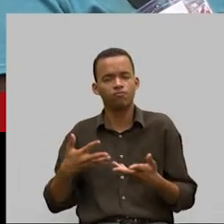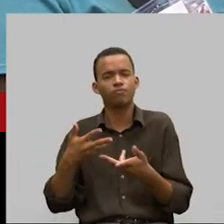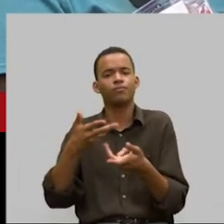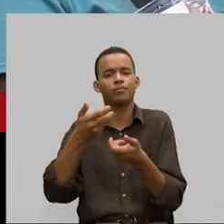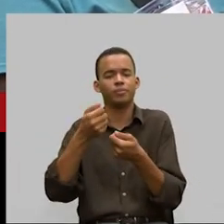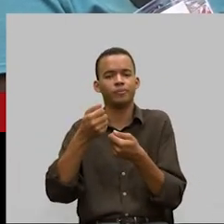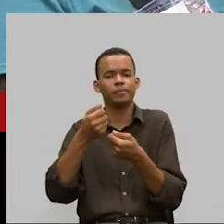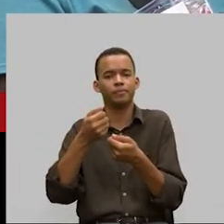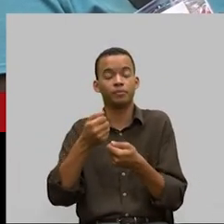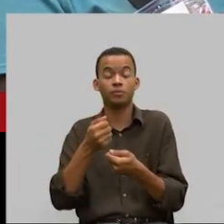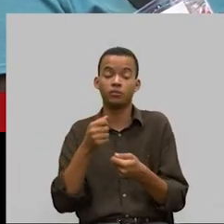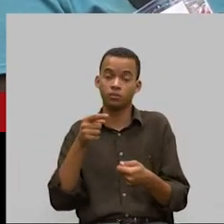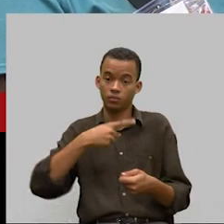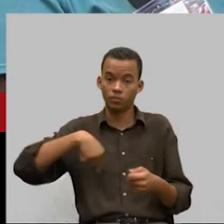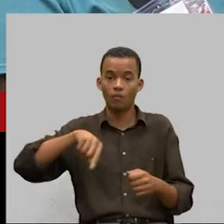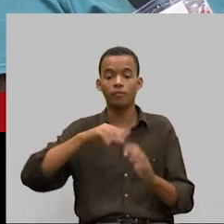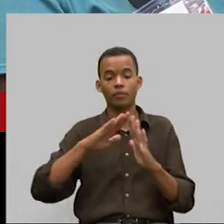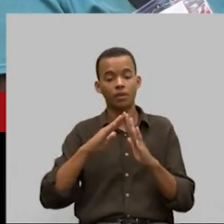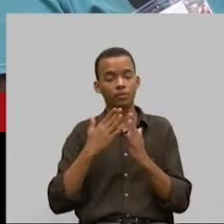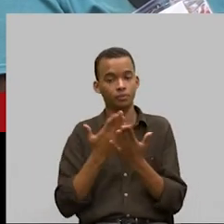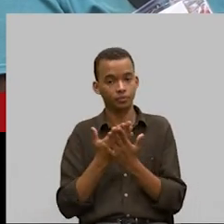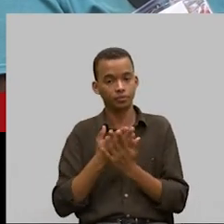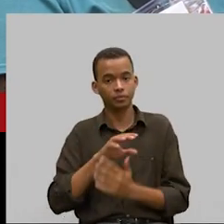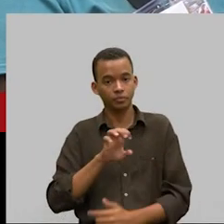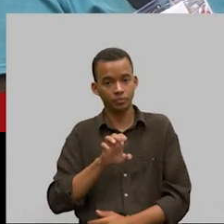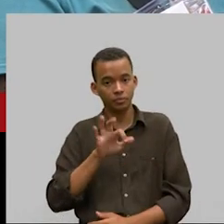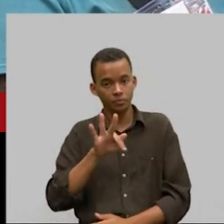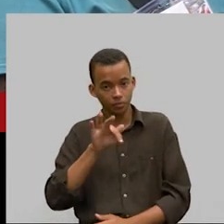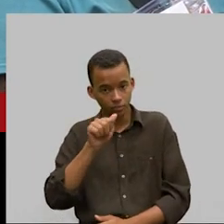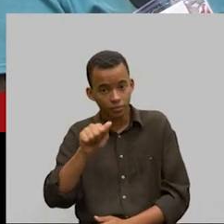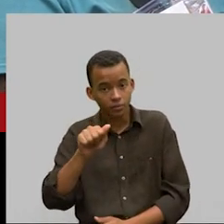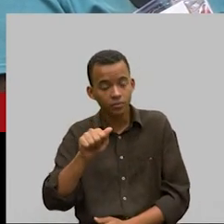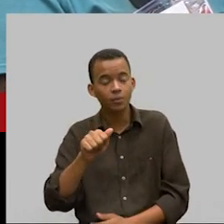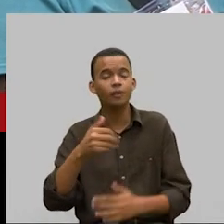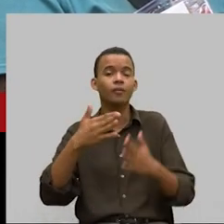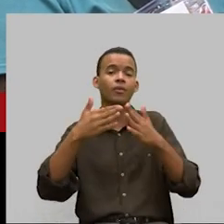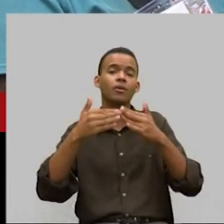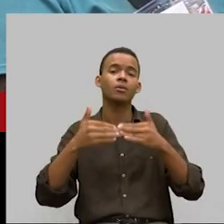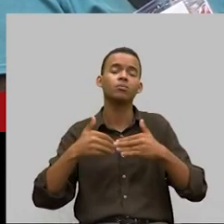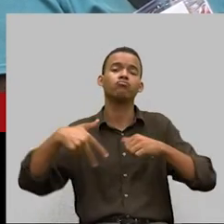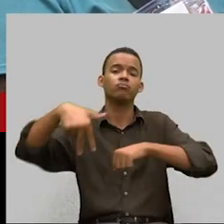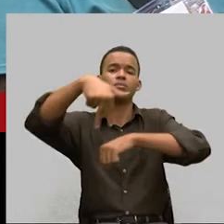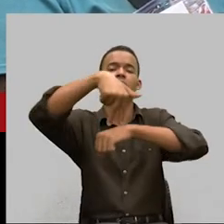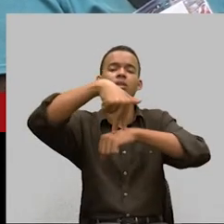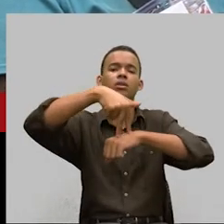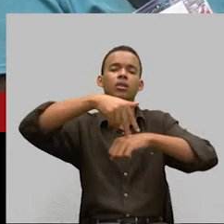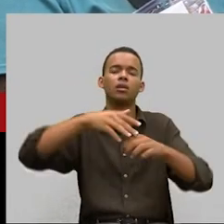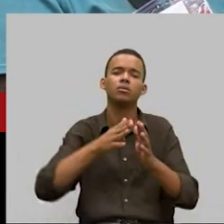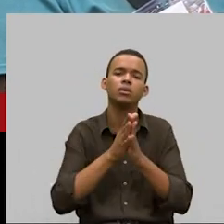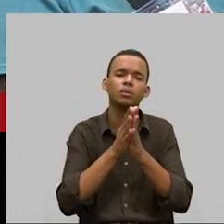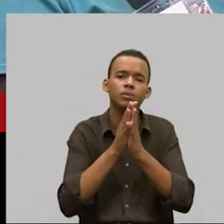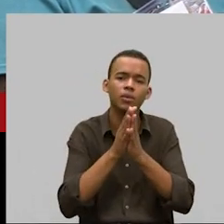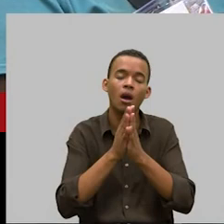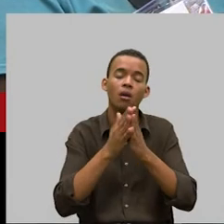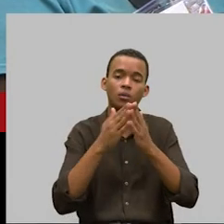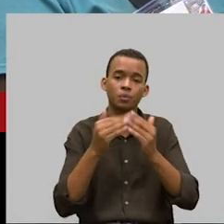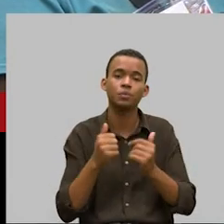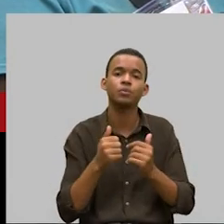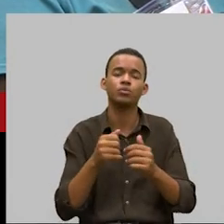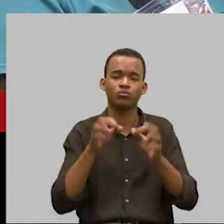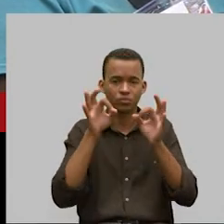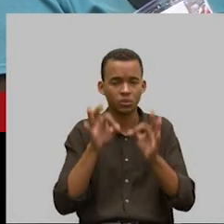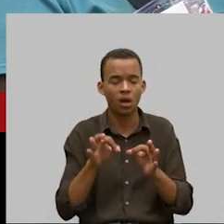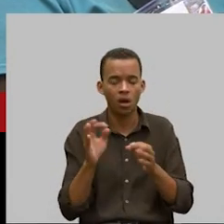das escolas famílias agrícolas viemos a público fazer um apelo sincero apelo sincero e justo e não